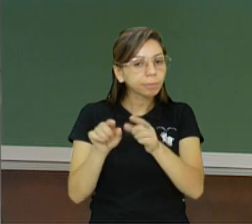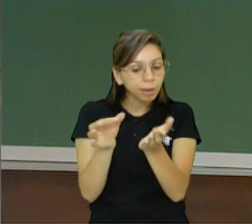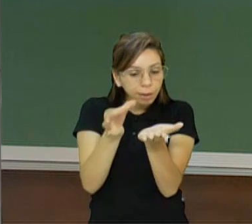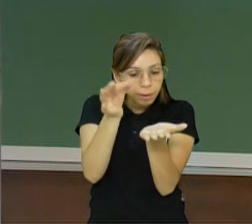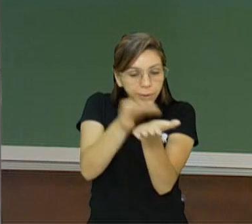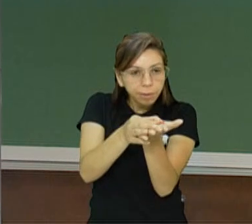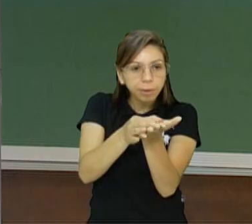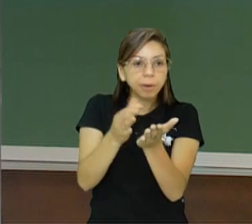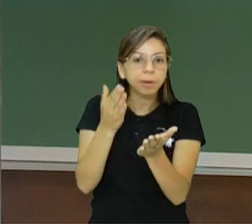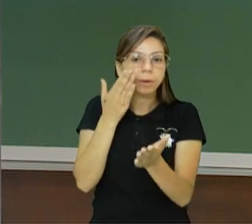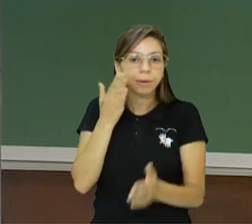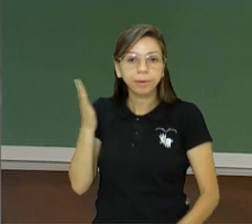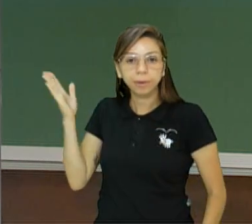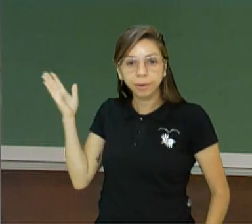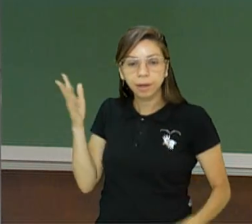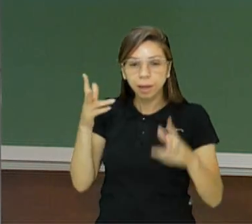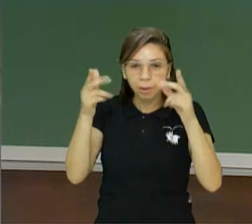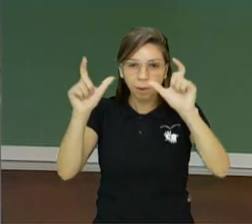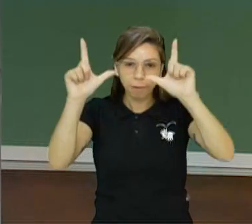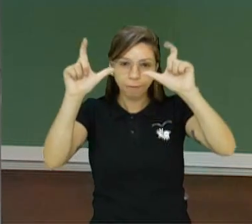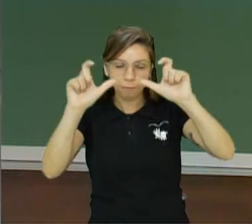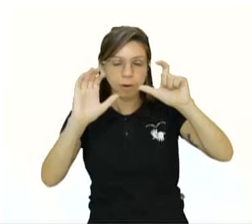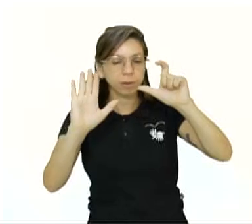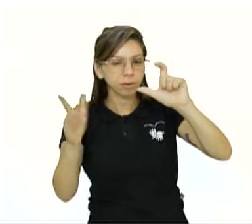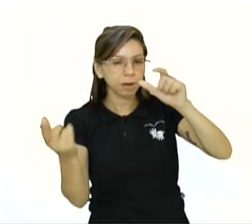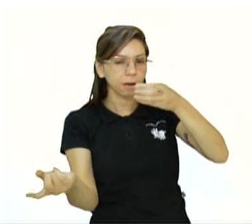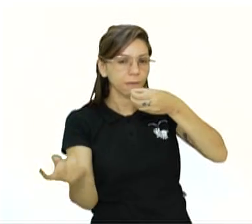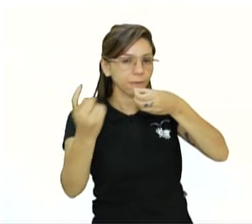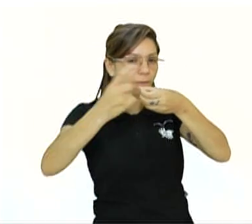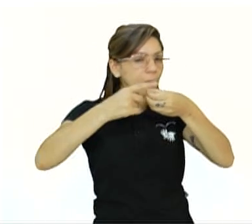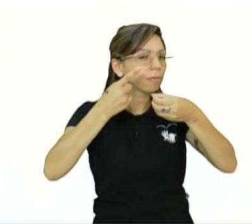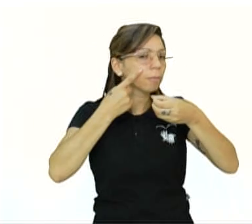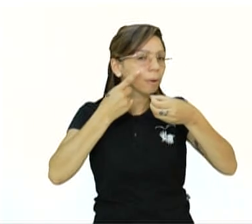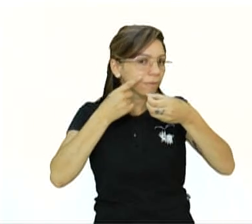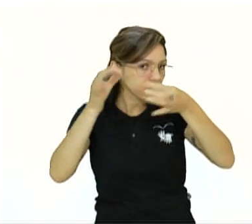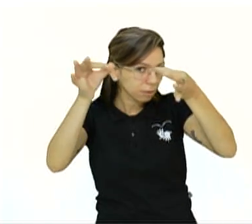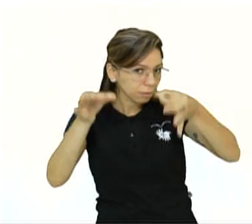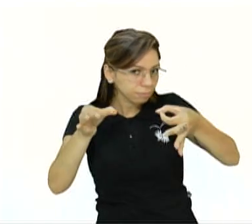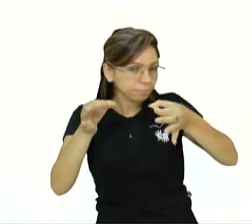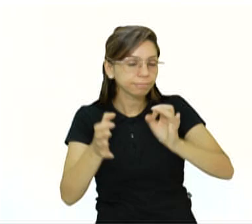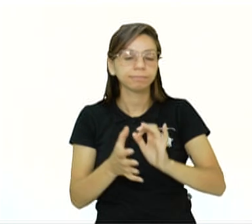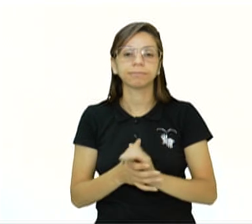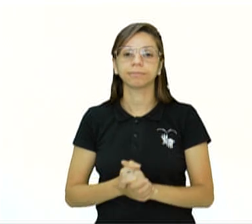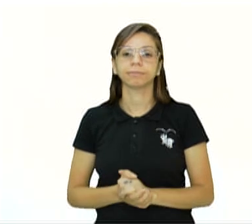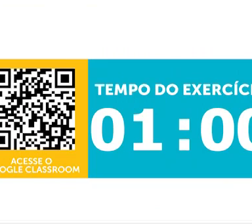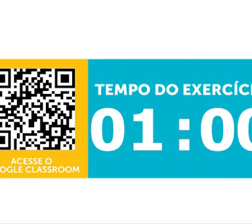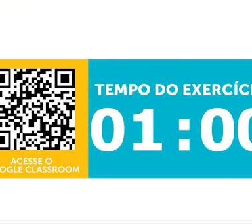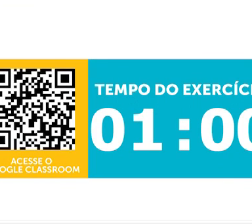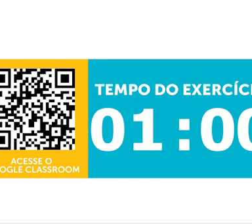Façam igualzinho tá na foto e daqui a pouco a gente volta para ver se vocês fizeram certinho.